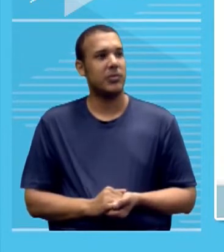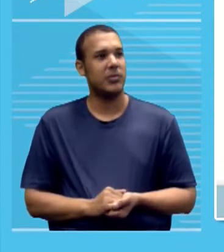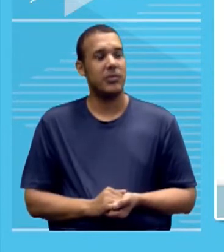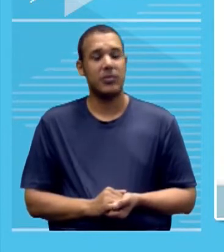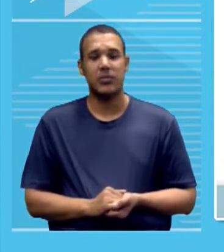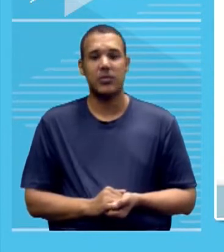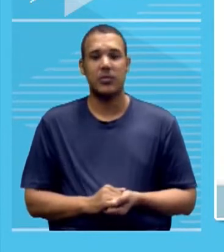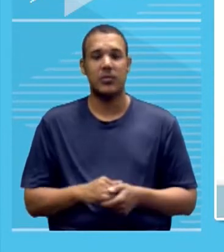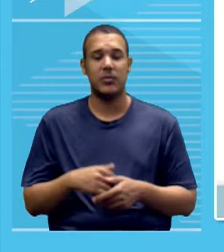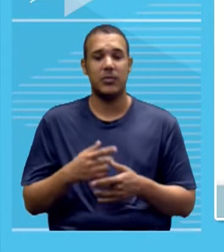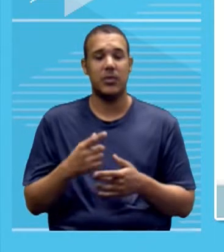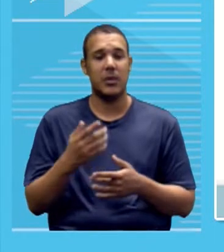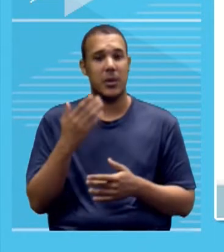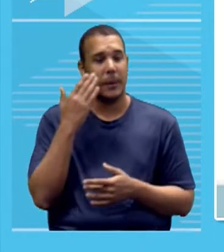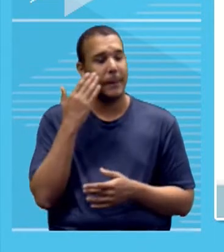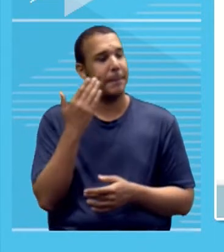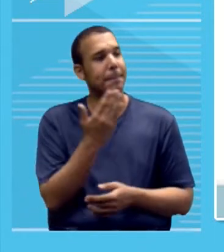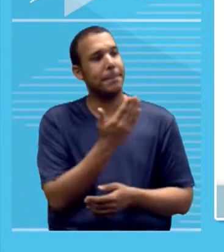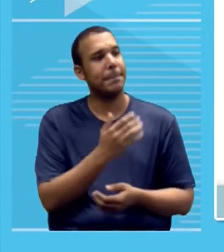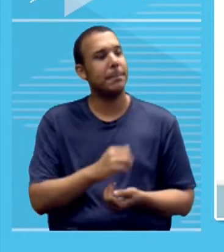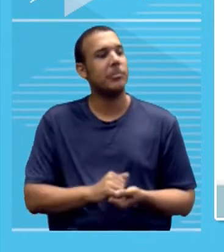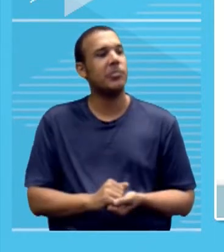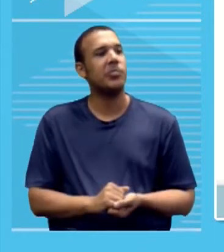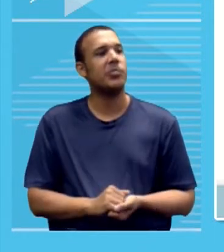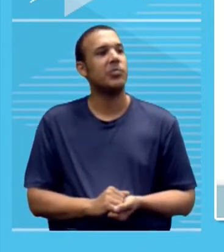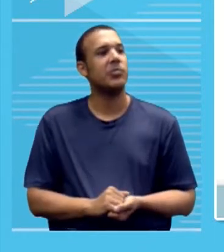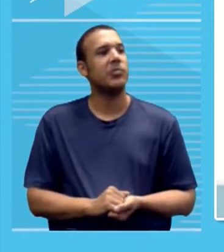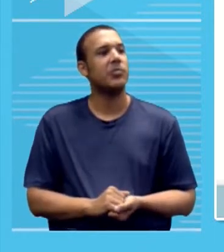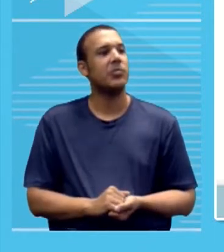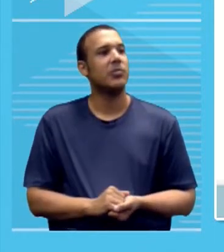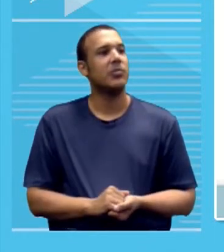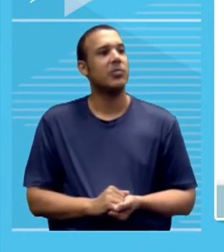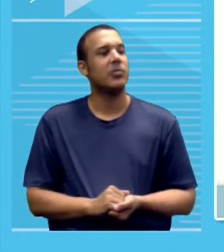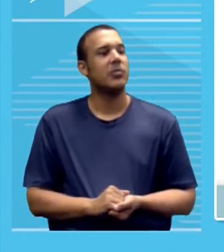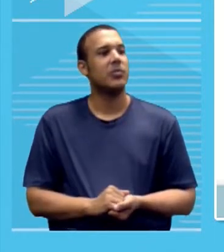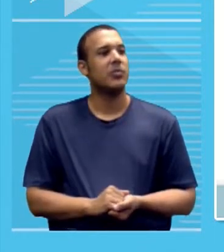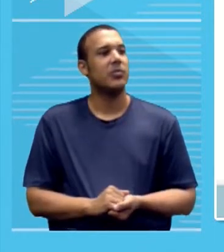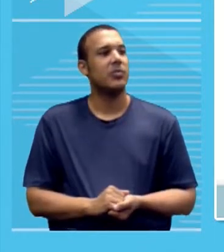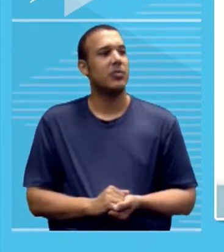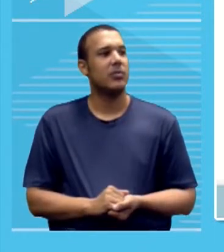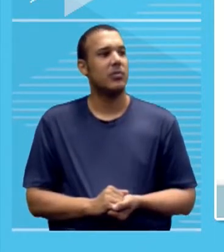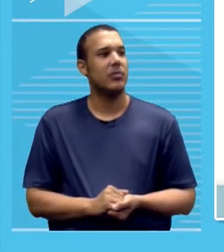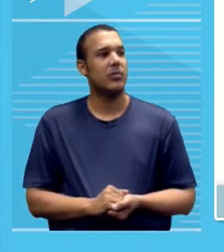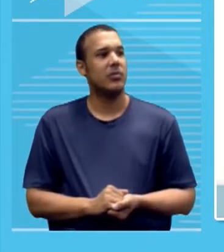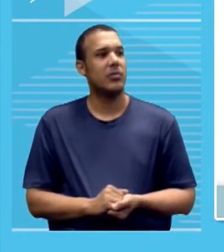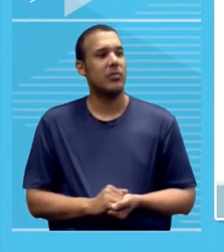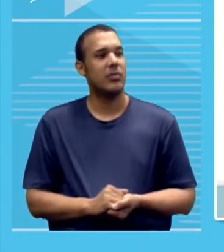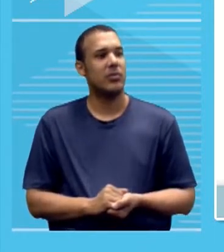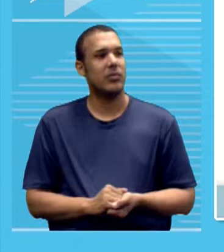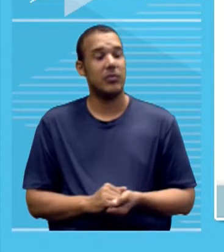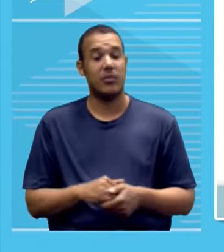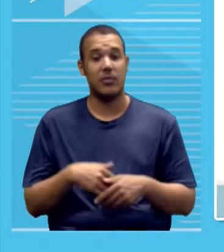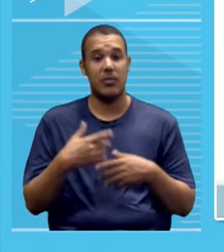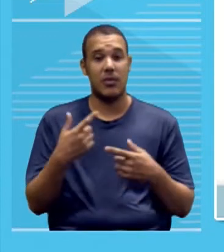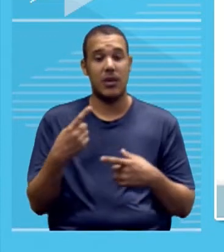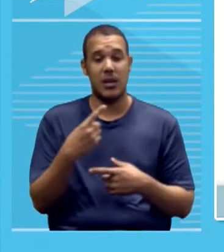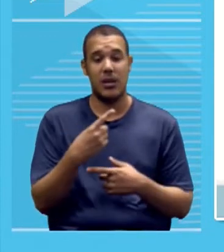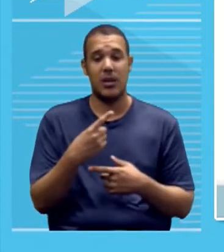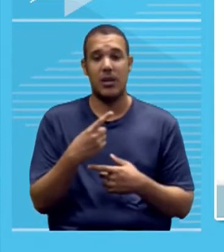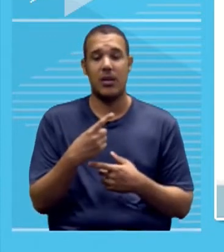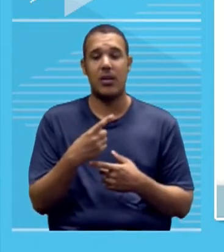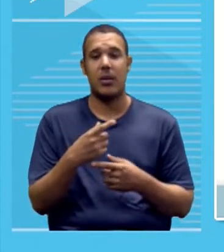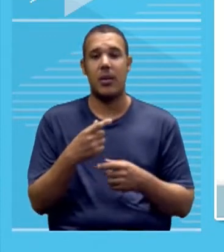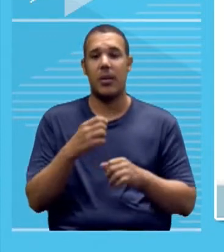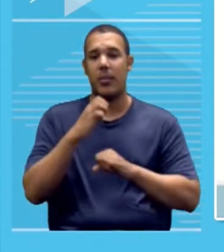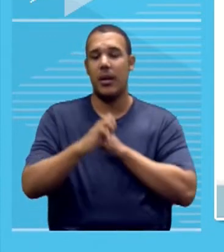parte, 1,6 vezes 10 a menos 19 coulomb, ok? Essa carga, gente, é dada para o elétron